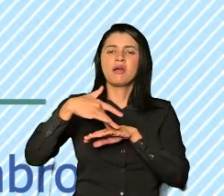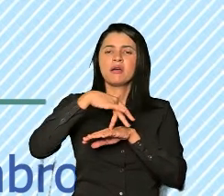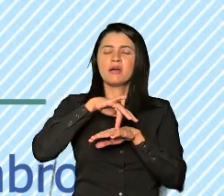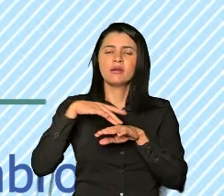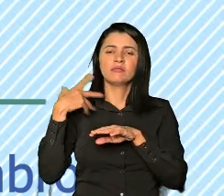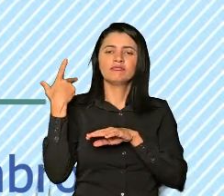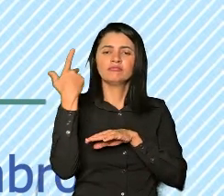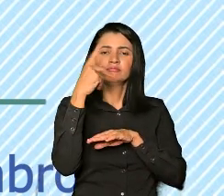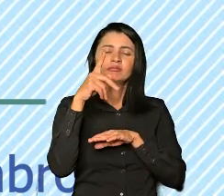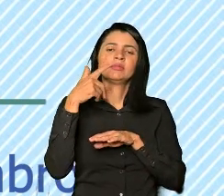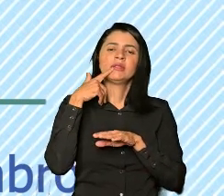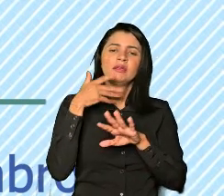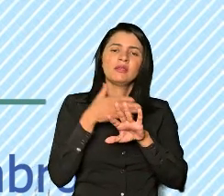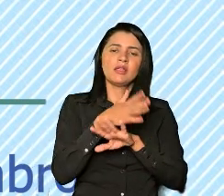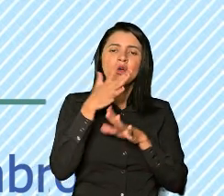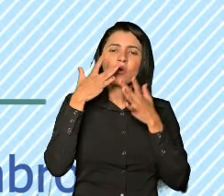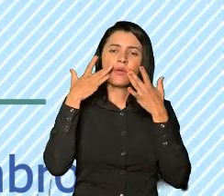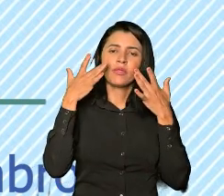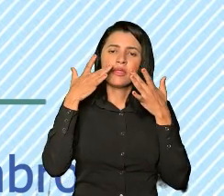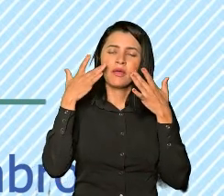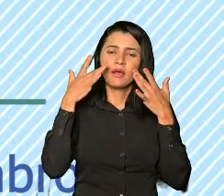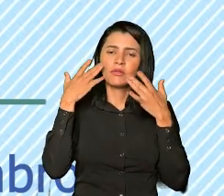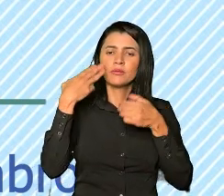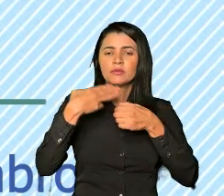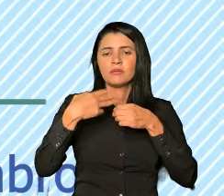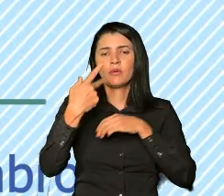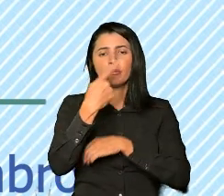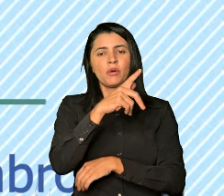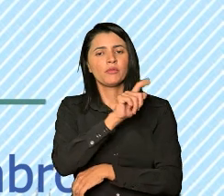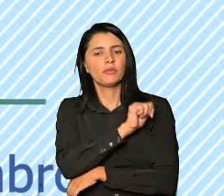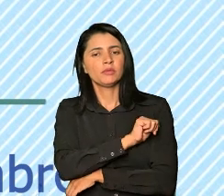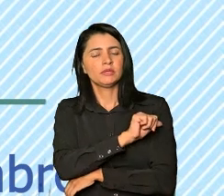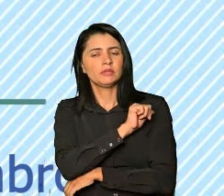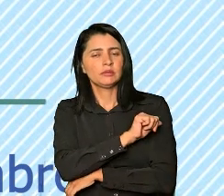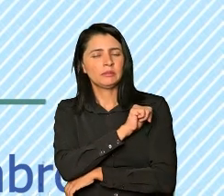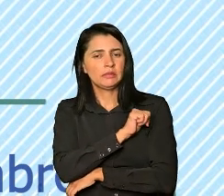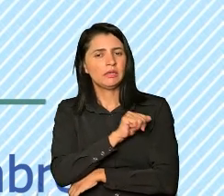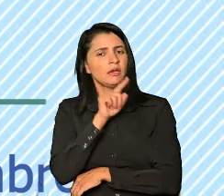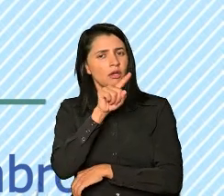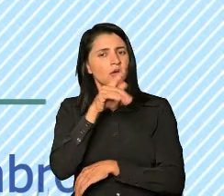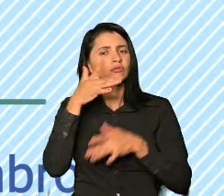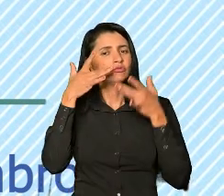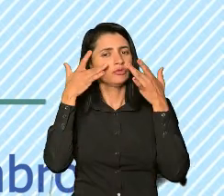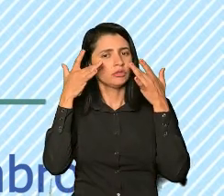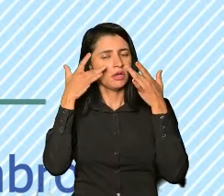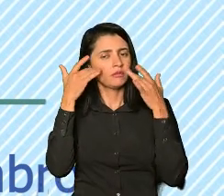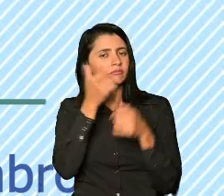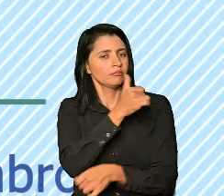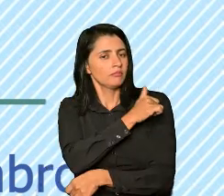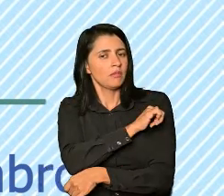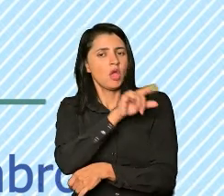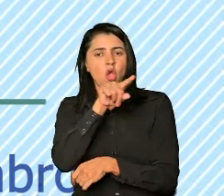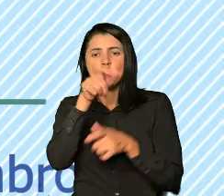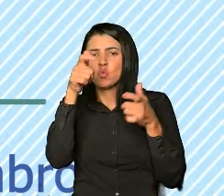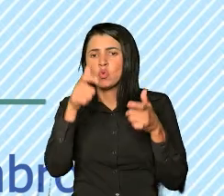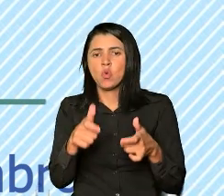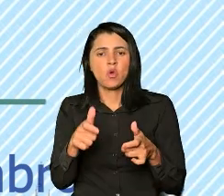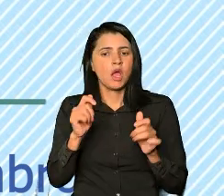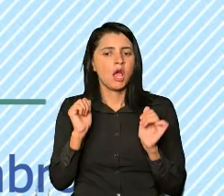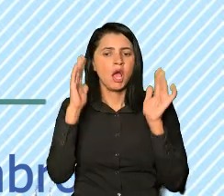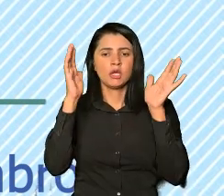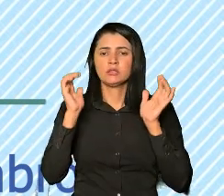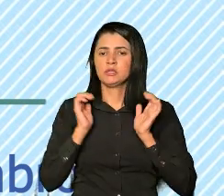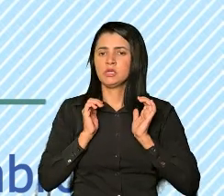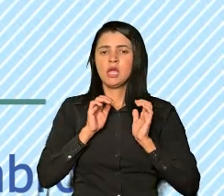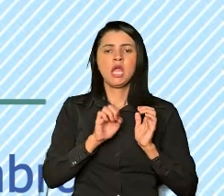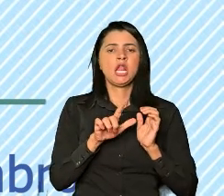o corpo do Teatro Municipal do Rio de Janeiro. O Teatro Municipal é um espaço da elite. Ela foi a primeira negra, né?